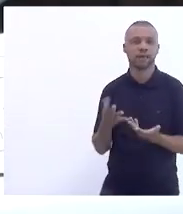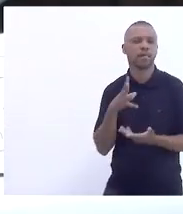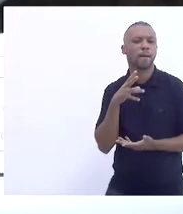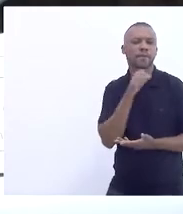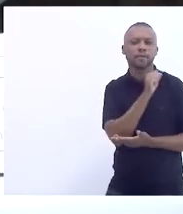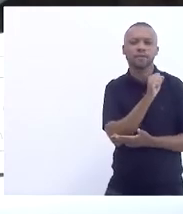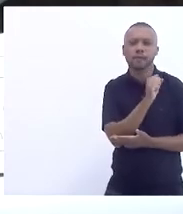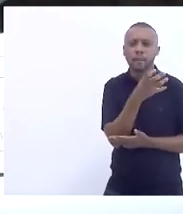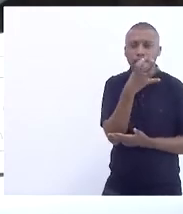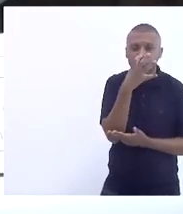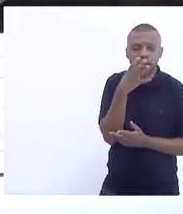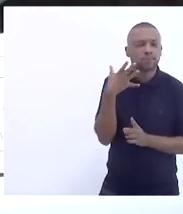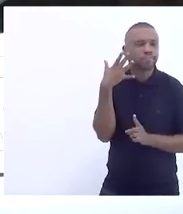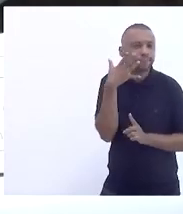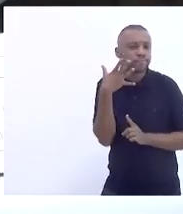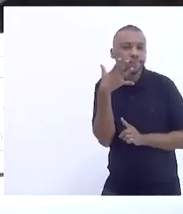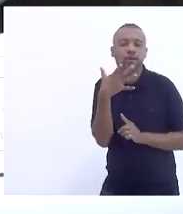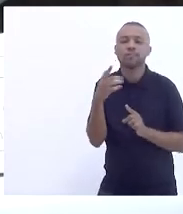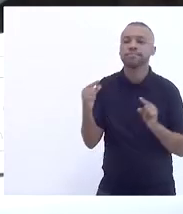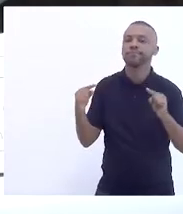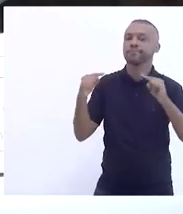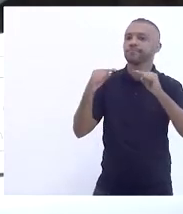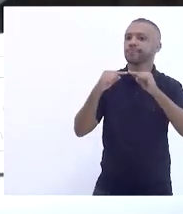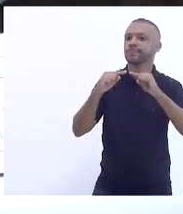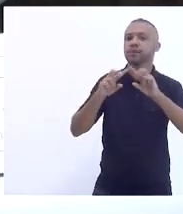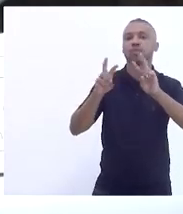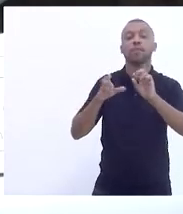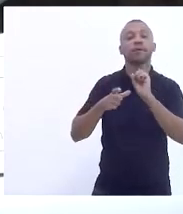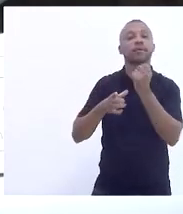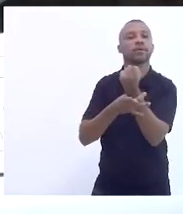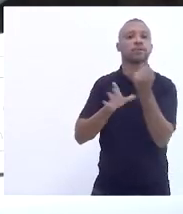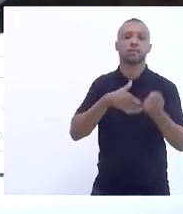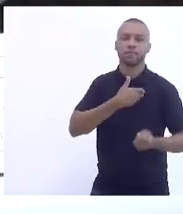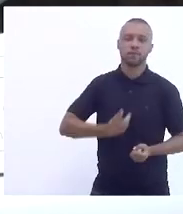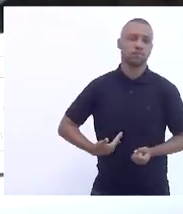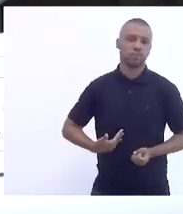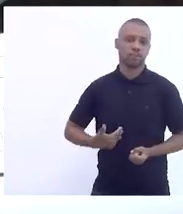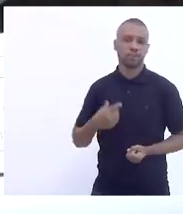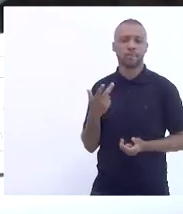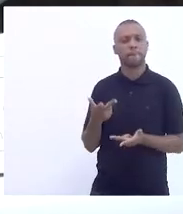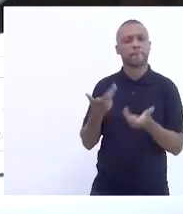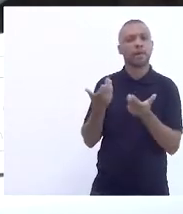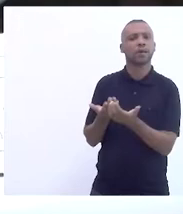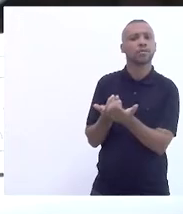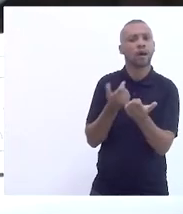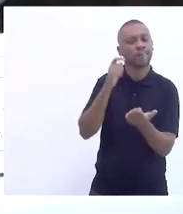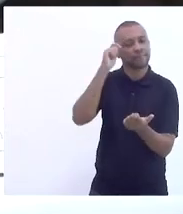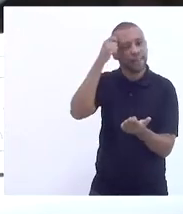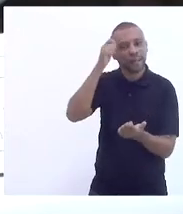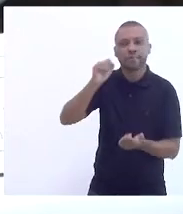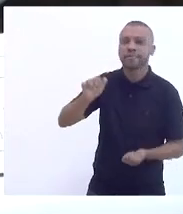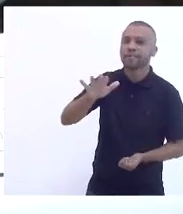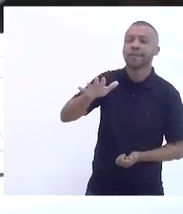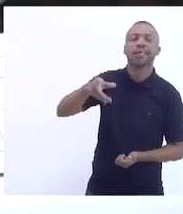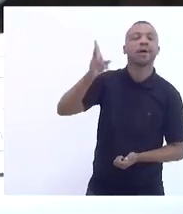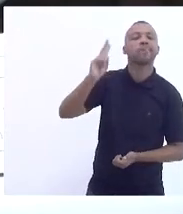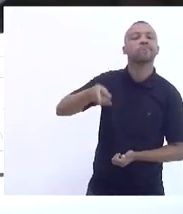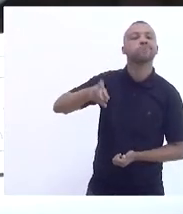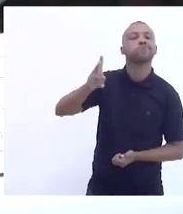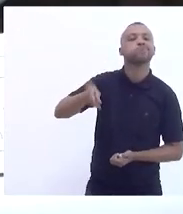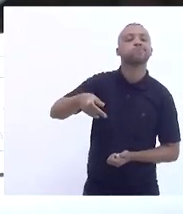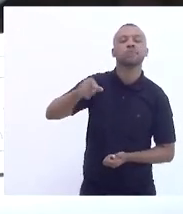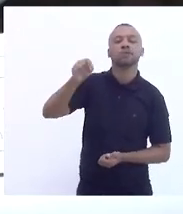as falas daqui tangenciam a questão da segurança pública e perceber que os jovens negros favelas continuam sendo